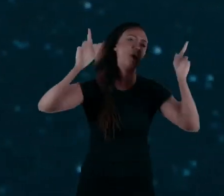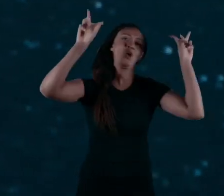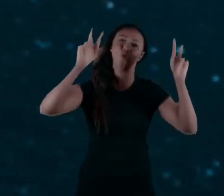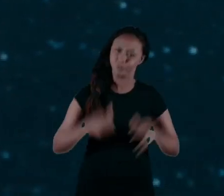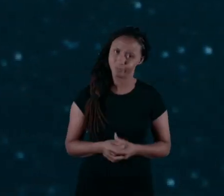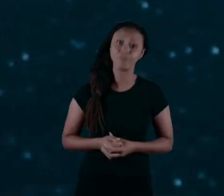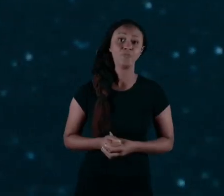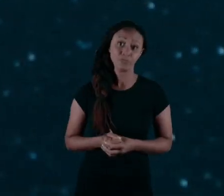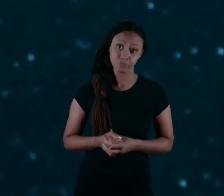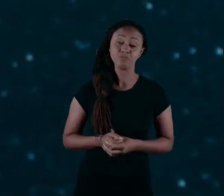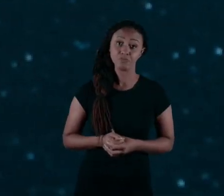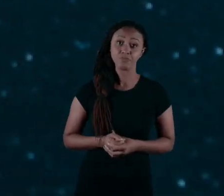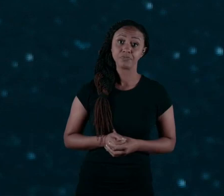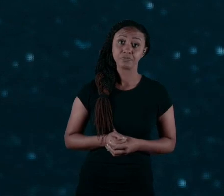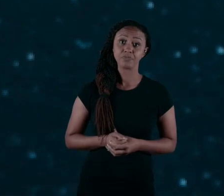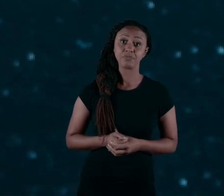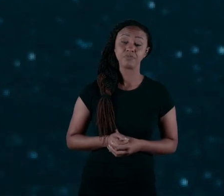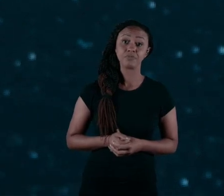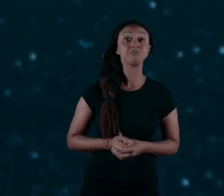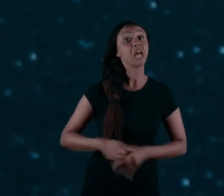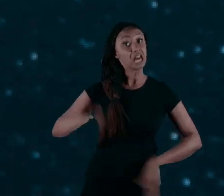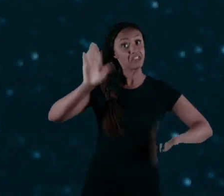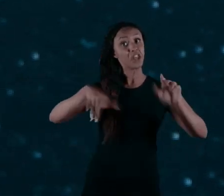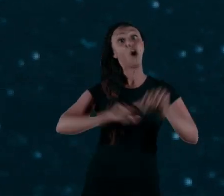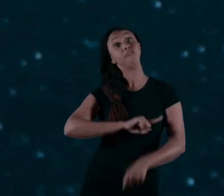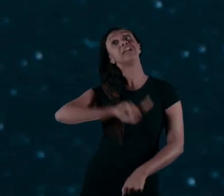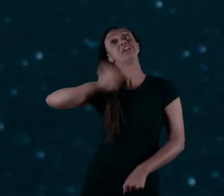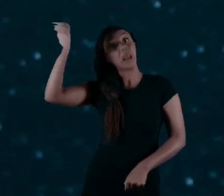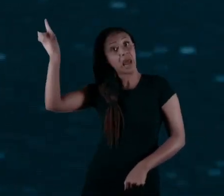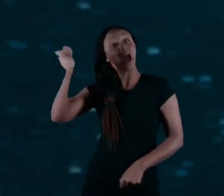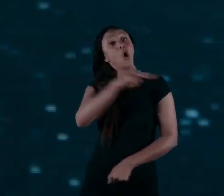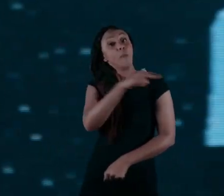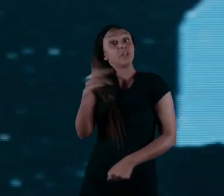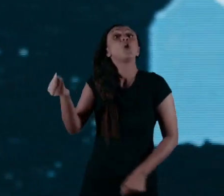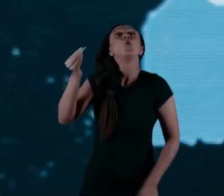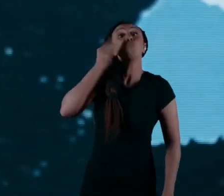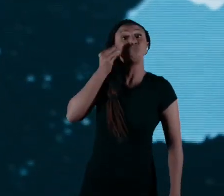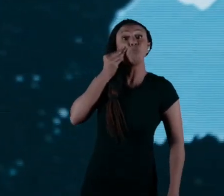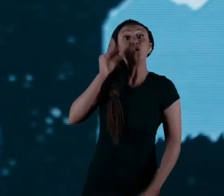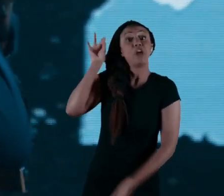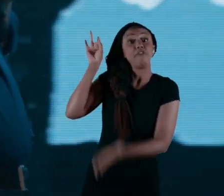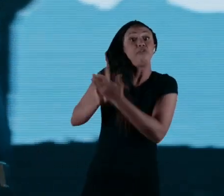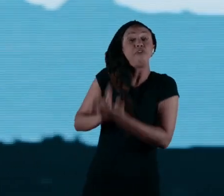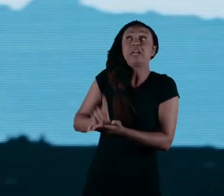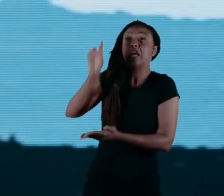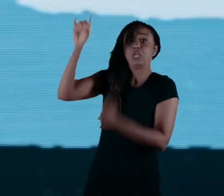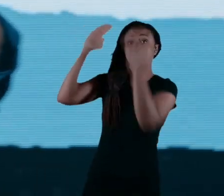Nós teríamos até lá um presidente que já teme ao Senhor de verdade.